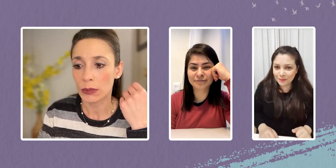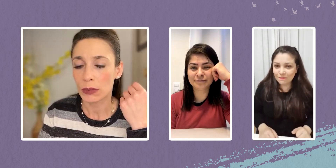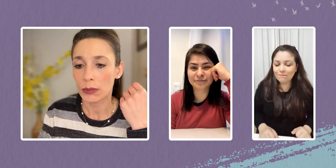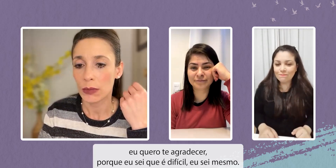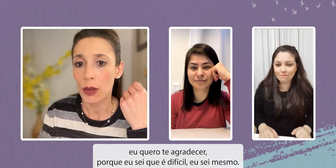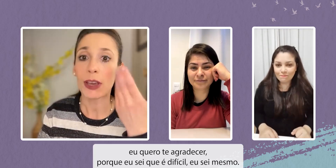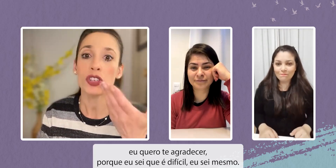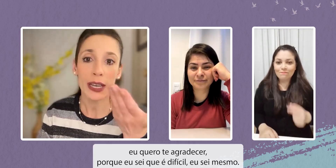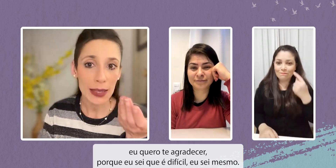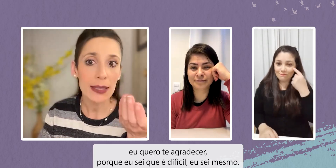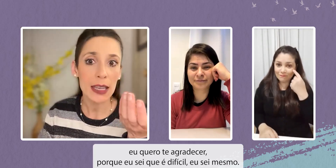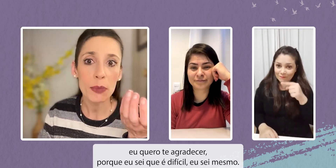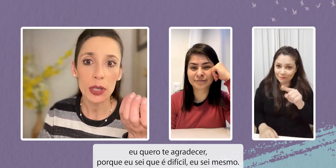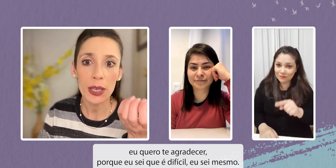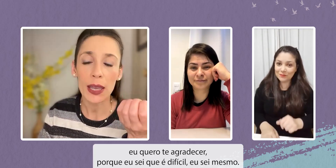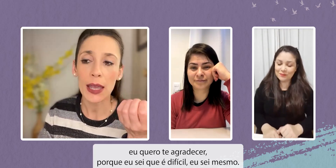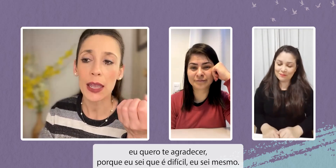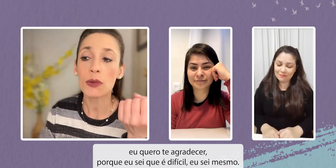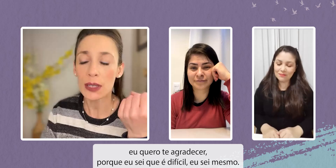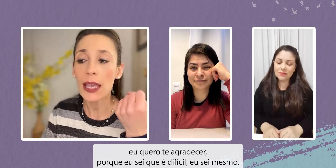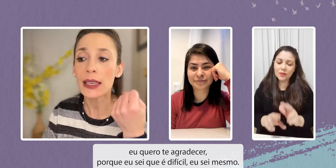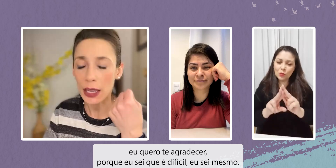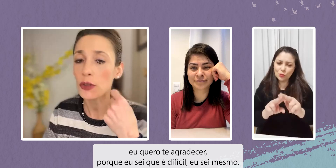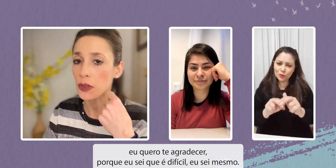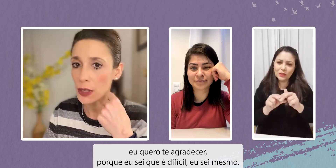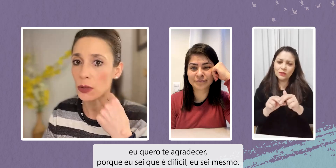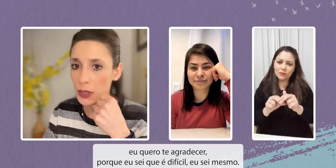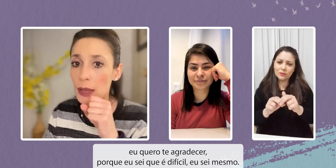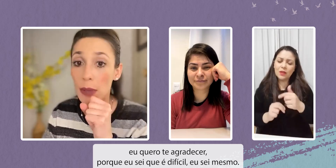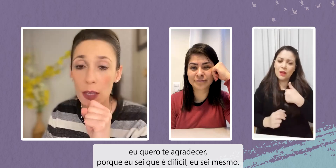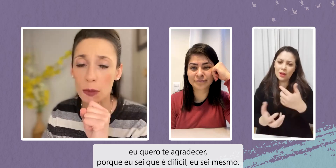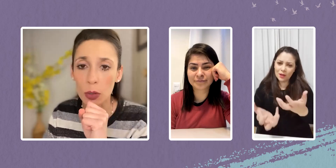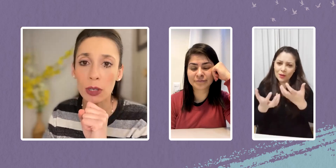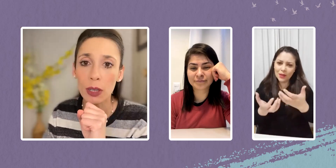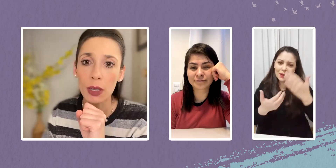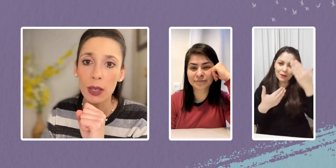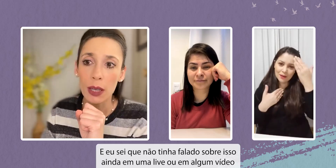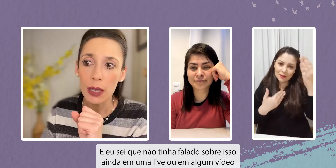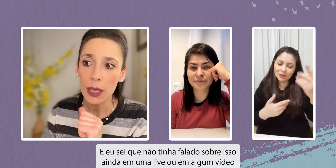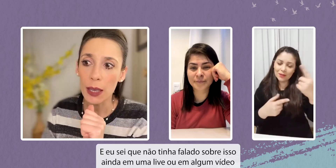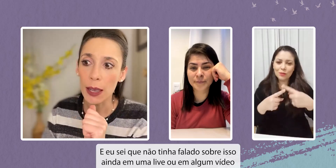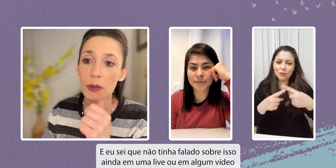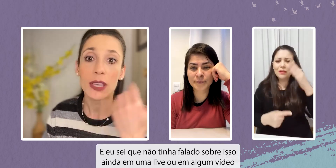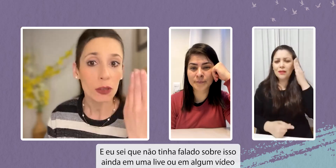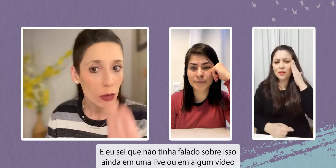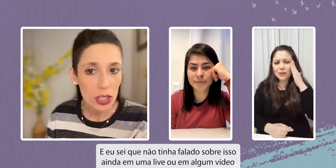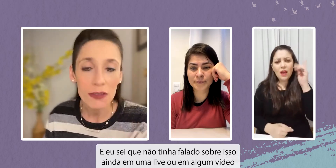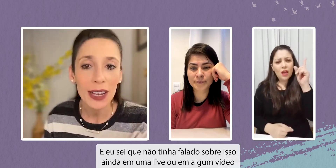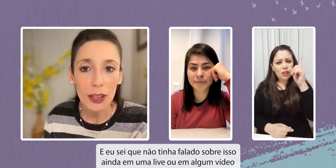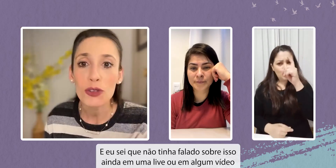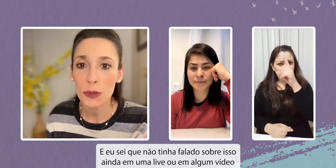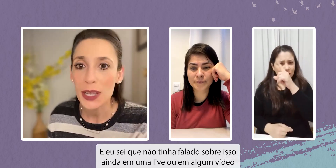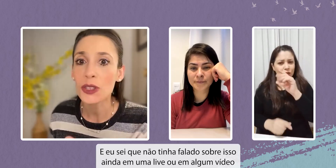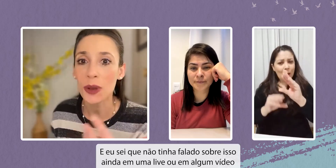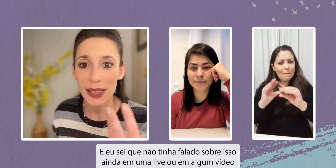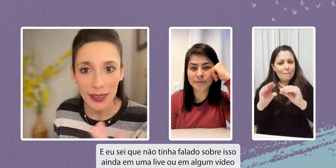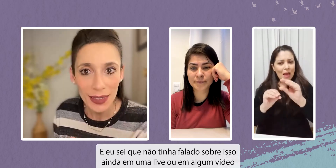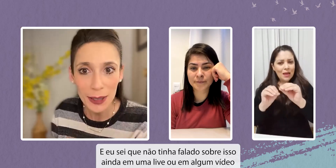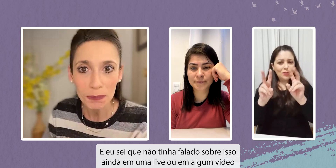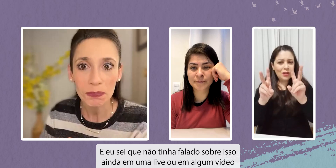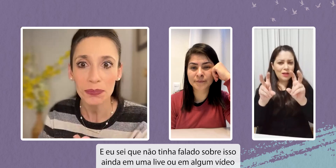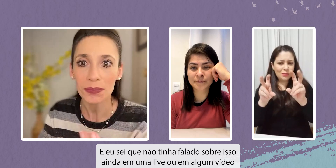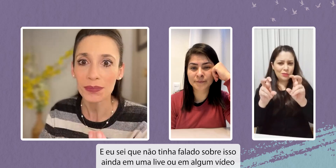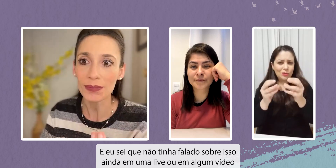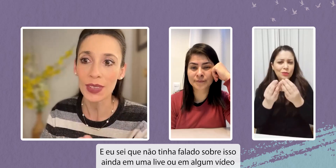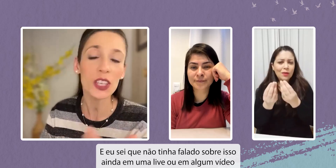Então, eu quero te agradecer porque eu sei que é difícil, sei mesmo. E eu sei que não tinha falado sobre isso